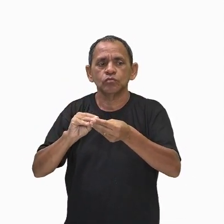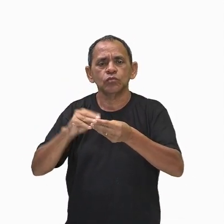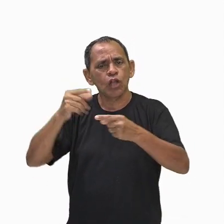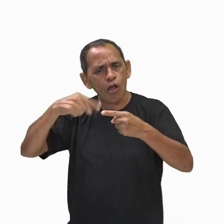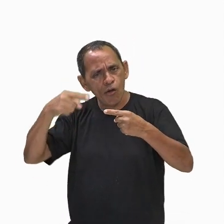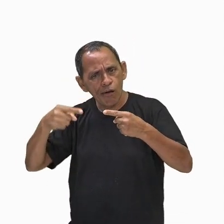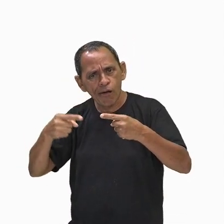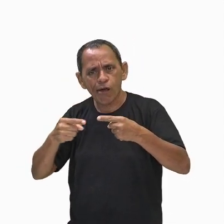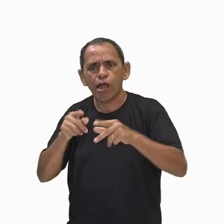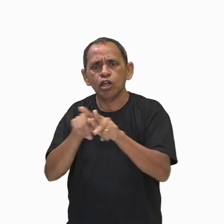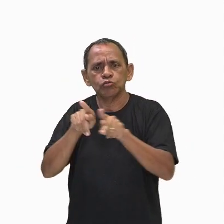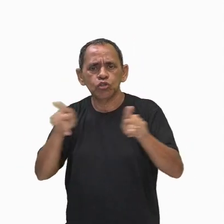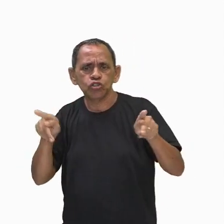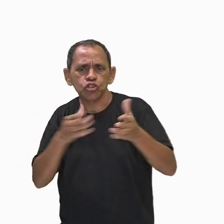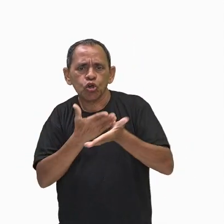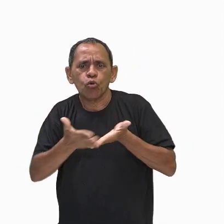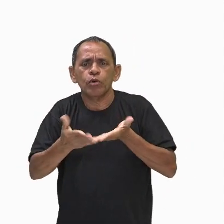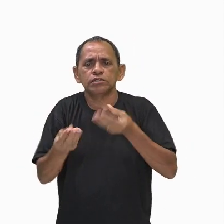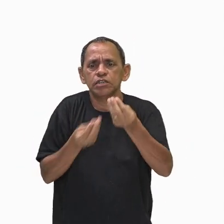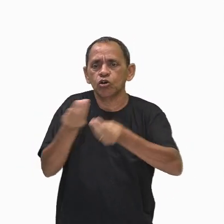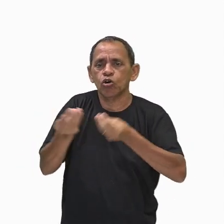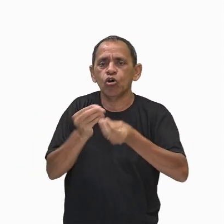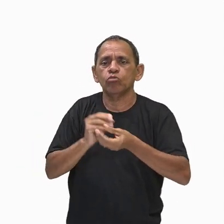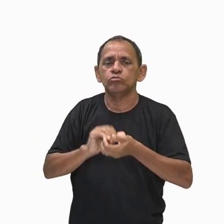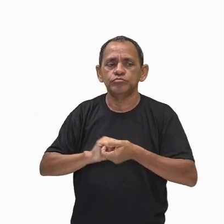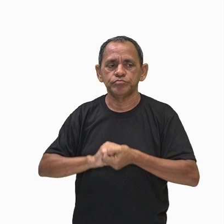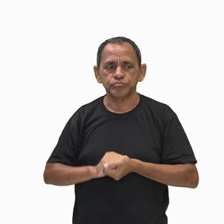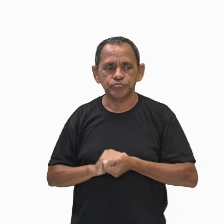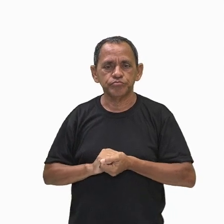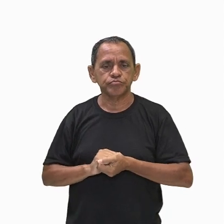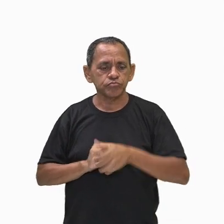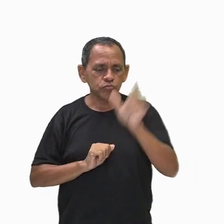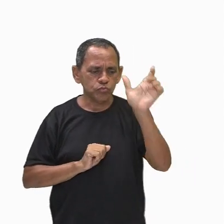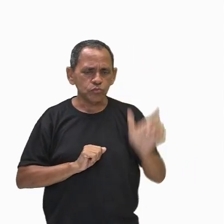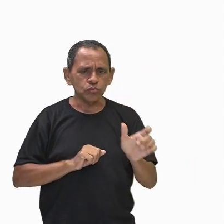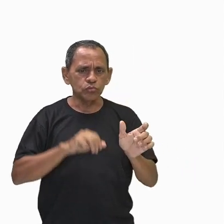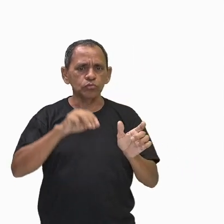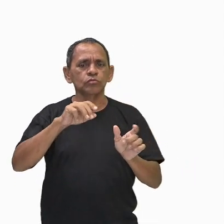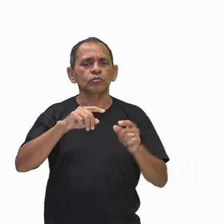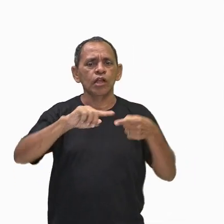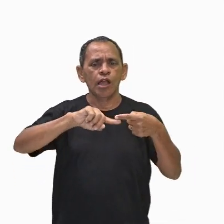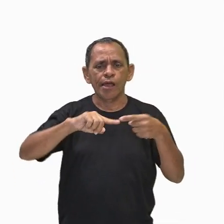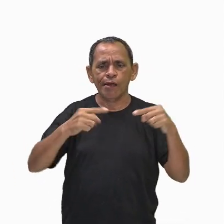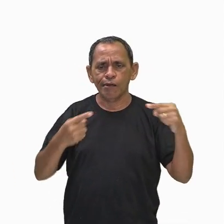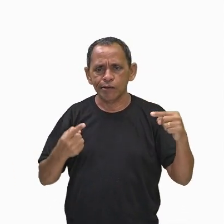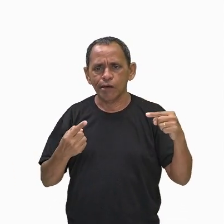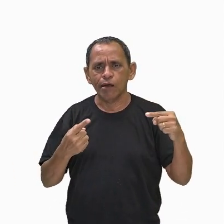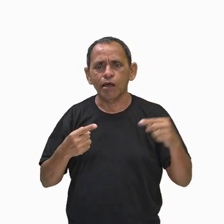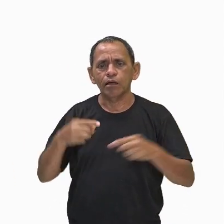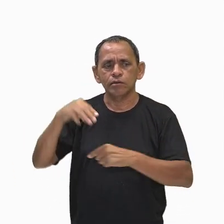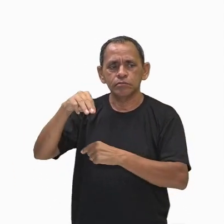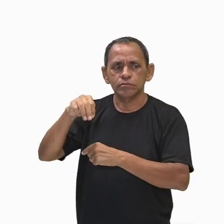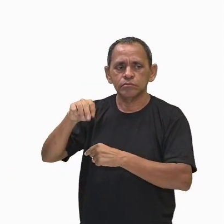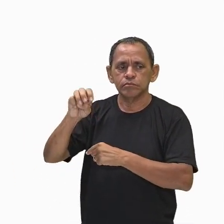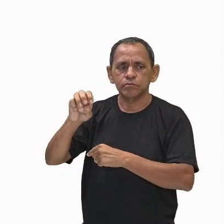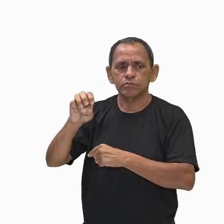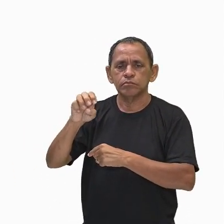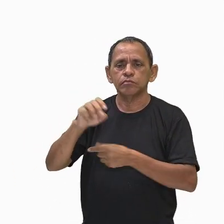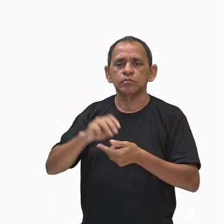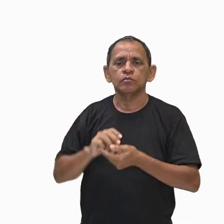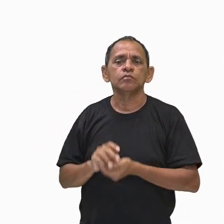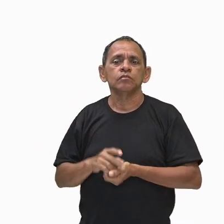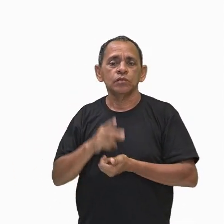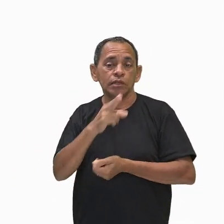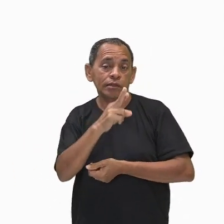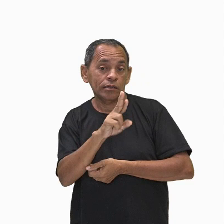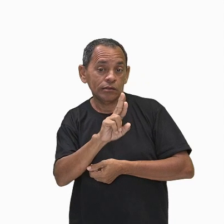inicia com a participação do RNA mensageiro, levando até o citoplasma as informações contidas